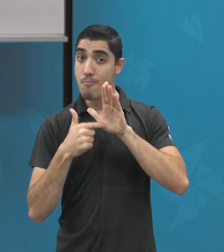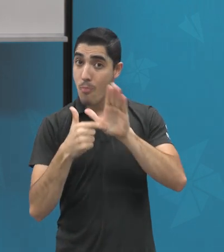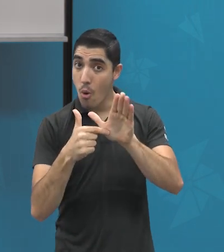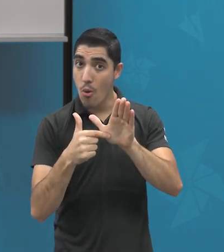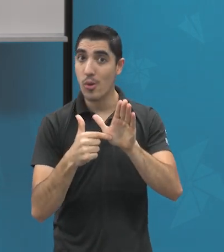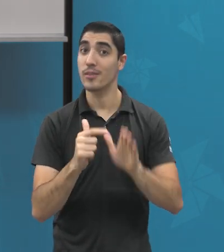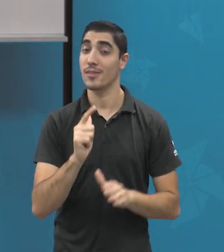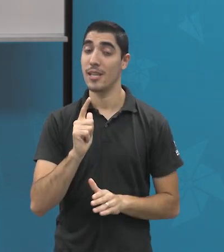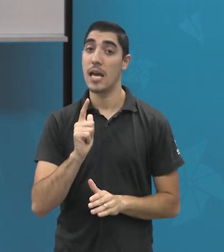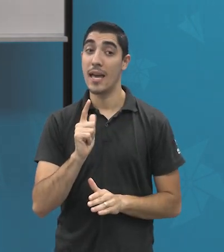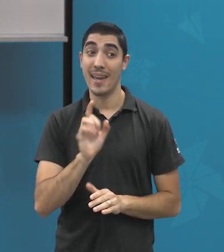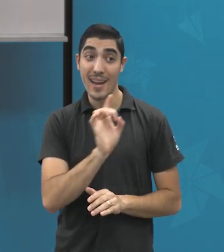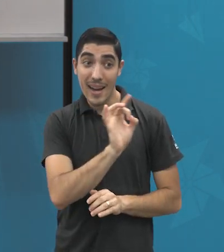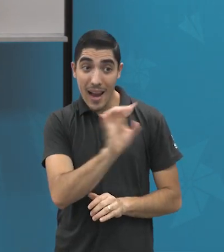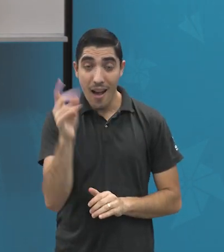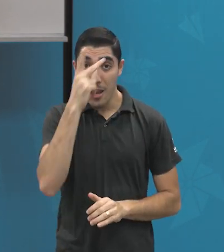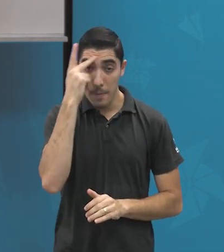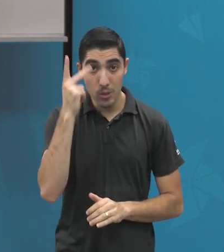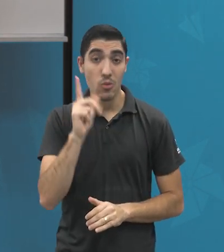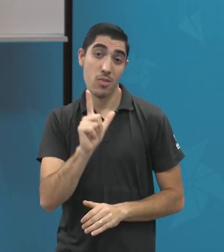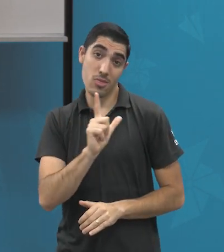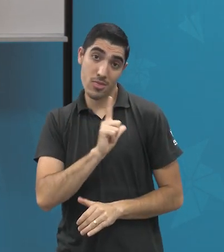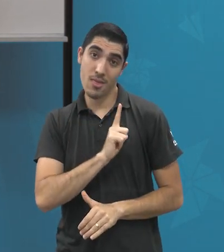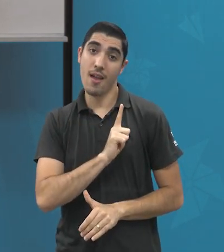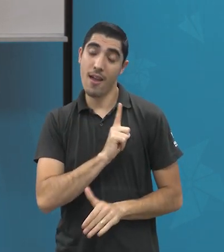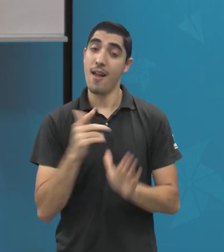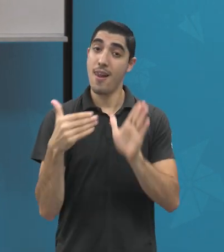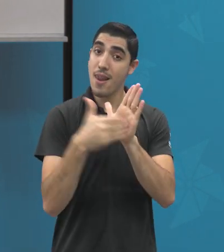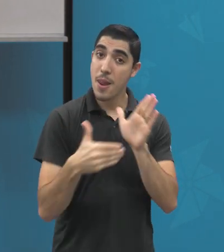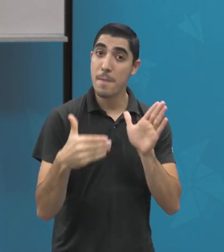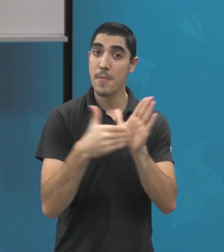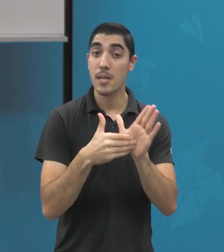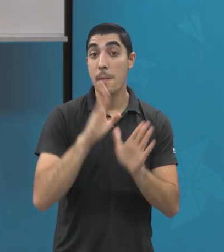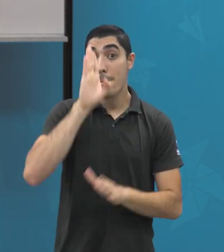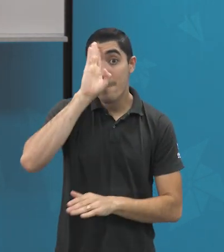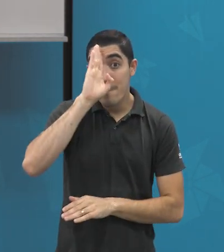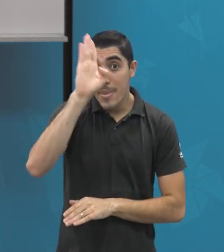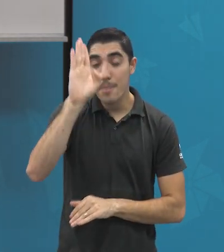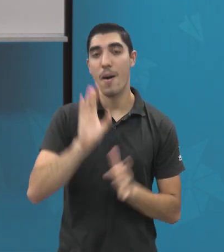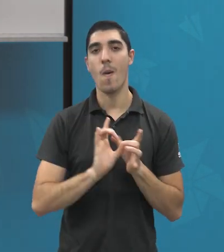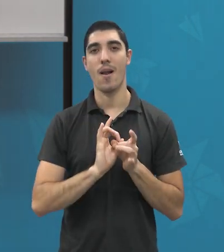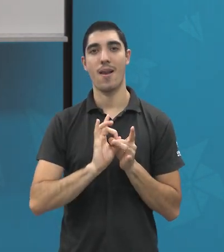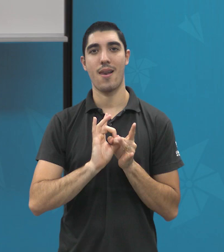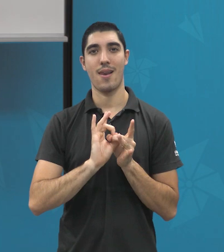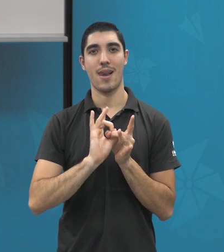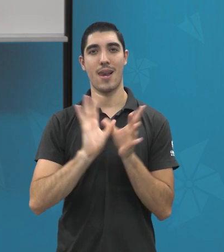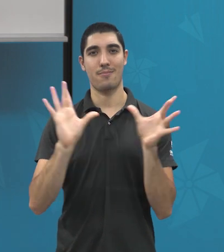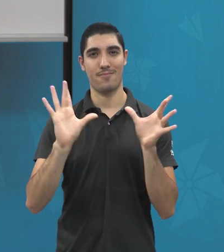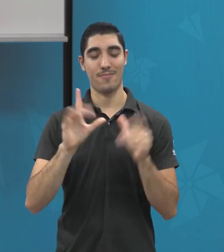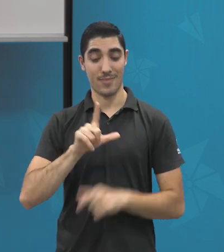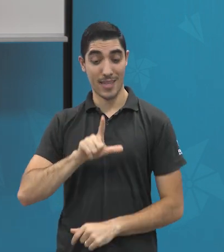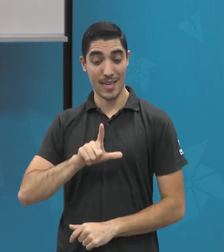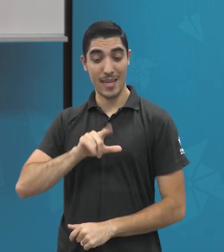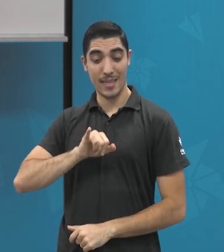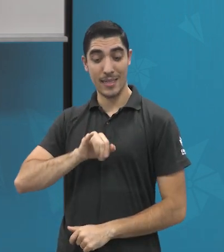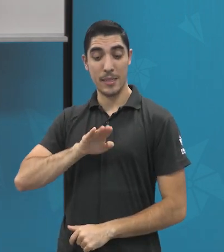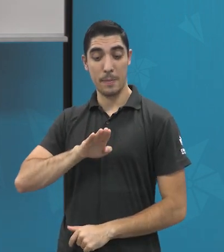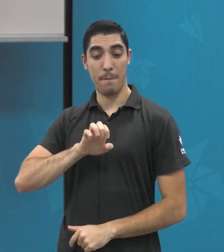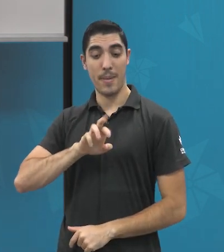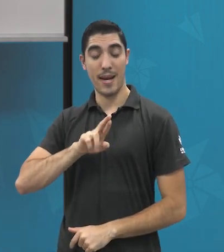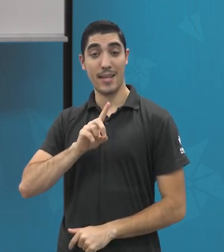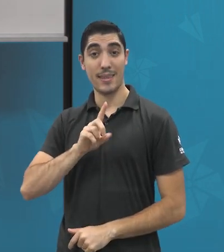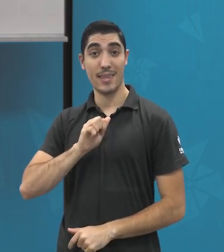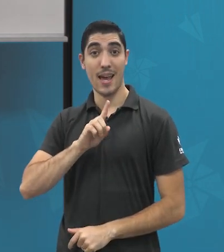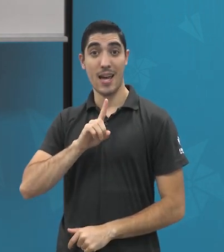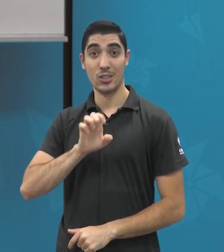principalmente para a gente pensar a questão da liberdade, né? Se a gente voltar um pouco nessa leitura que eu